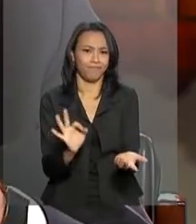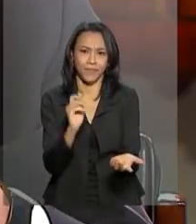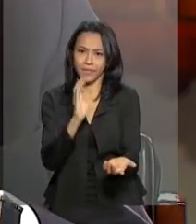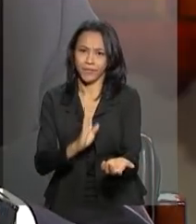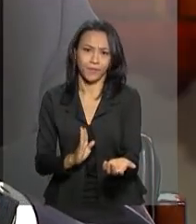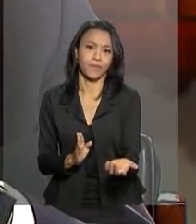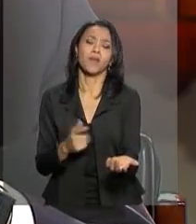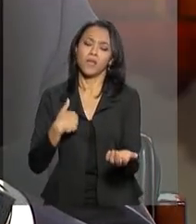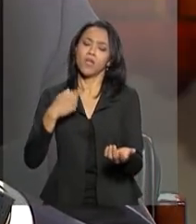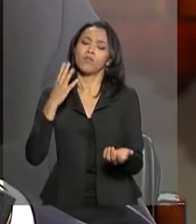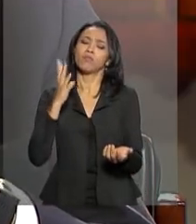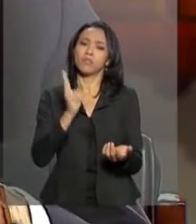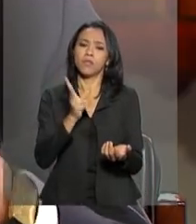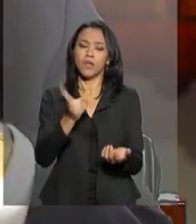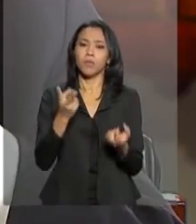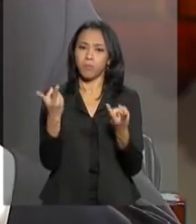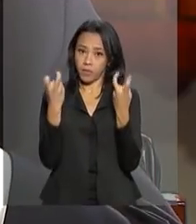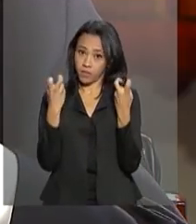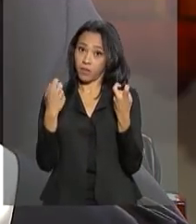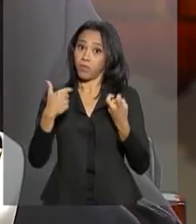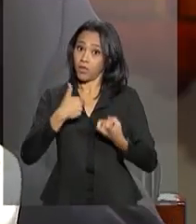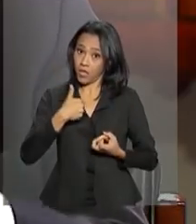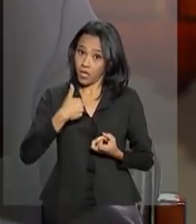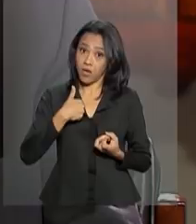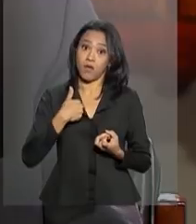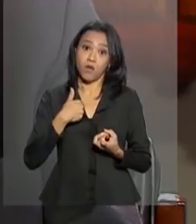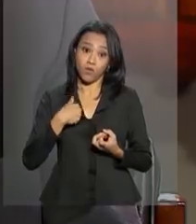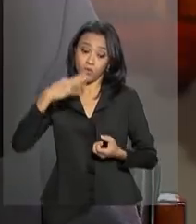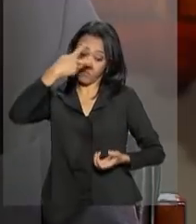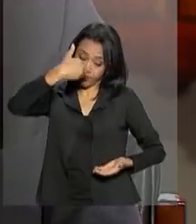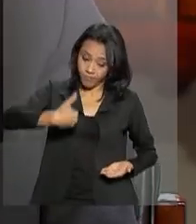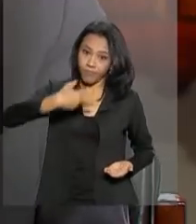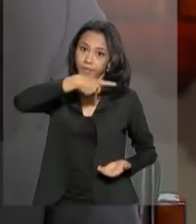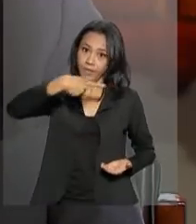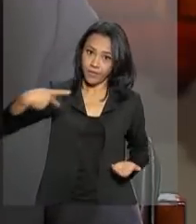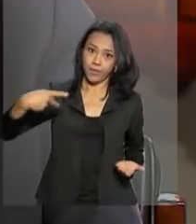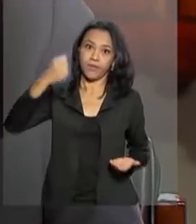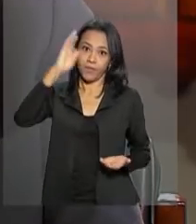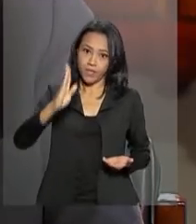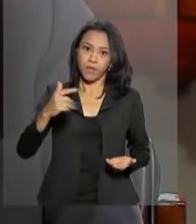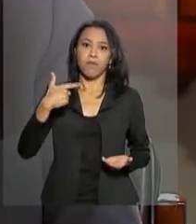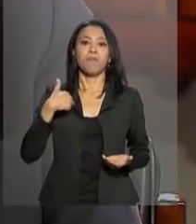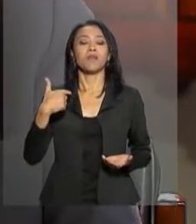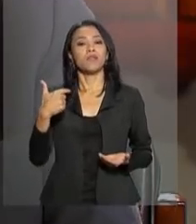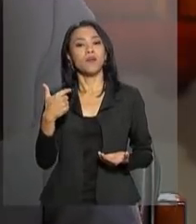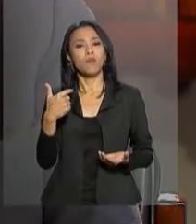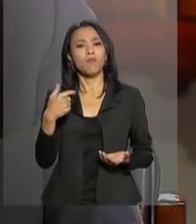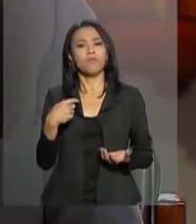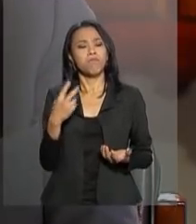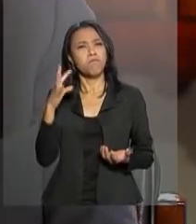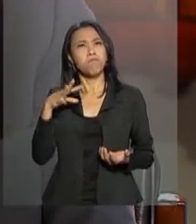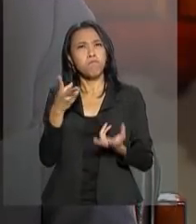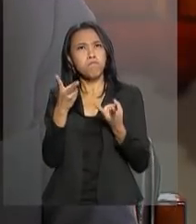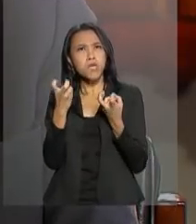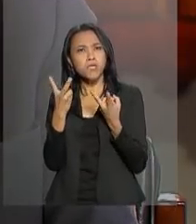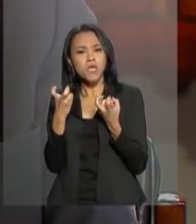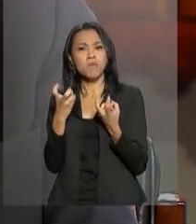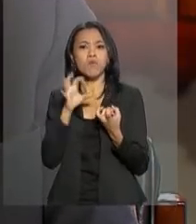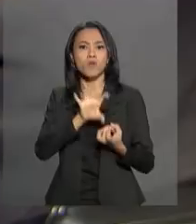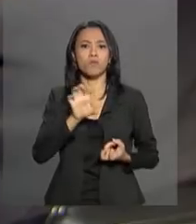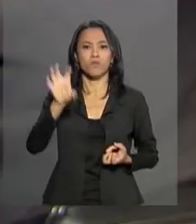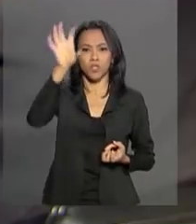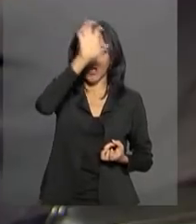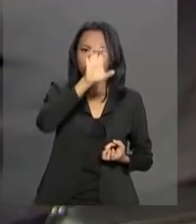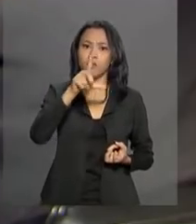embora eu reconheça sempre, e olha que eu sou titular da União, porque eu sou presidente da República, mas eu reconheço que a Federação Brasileira é muito concentrada na